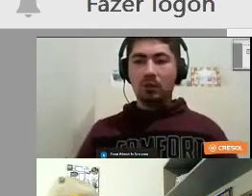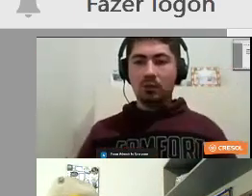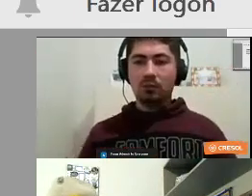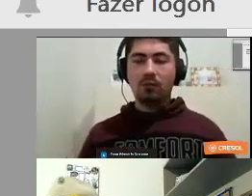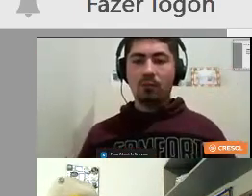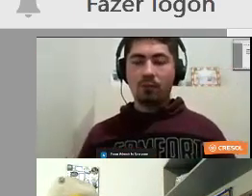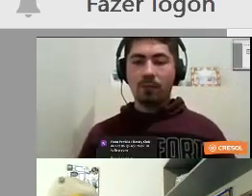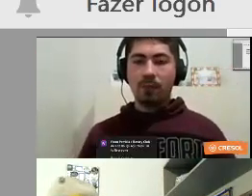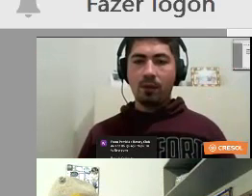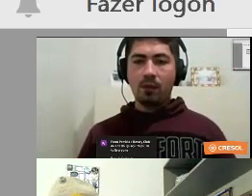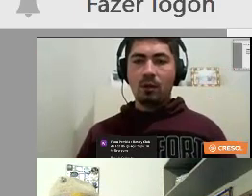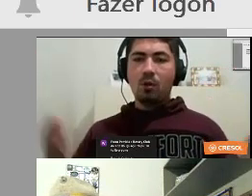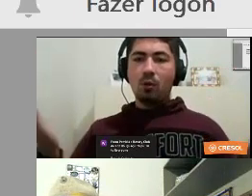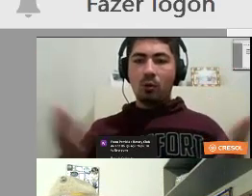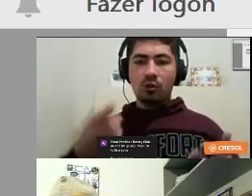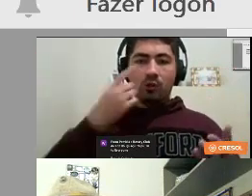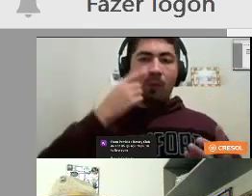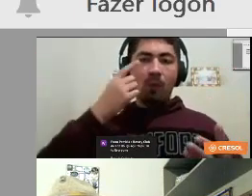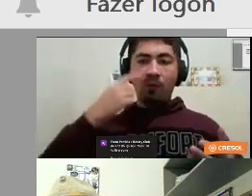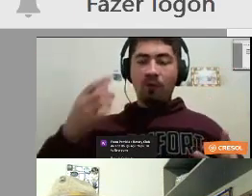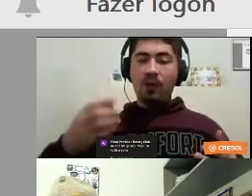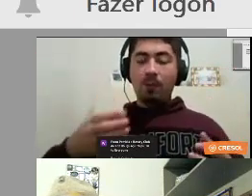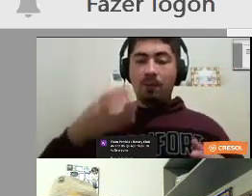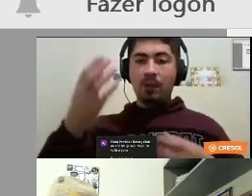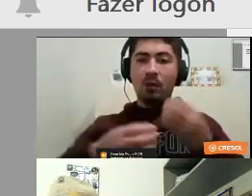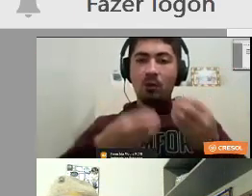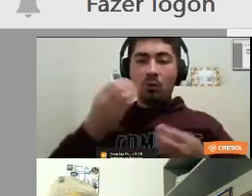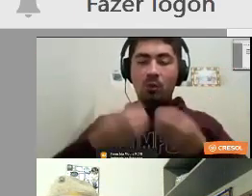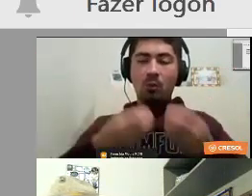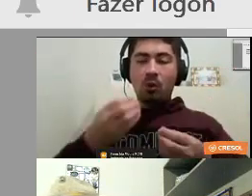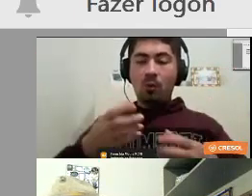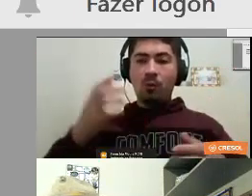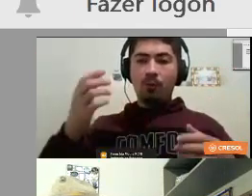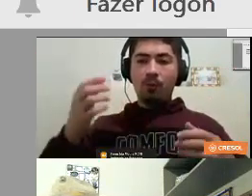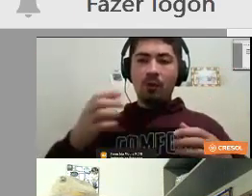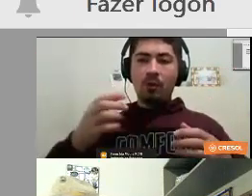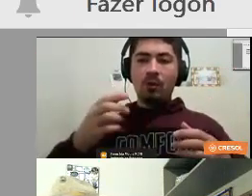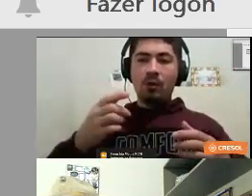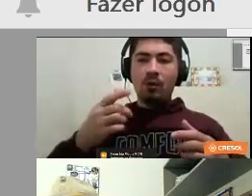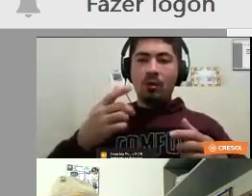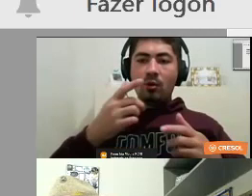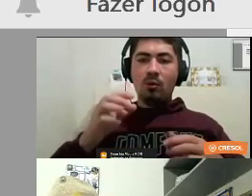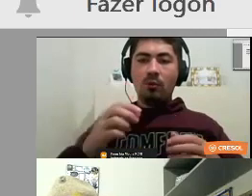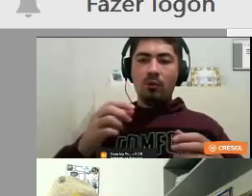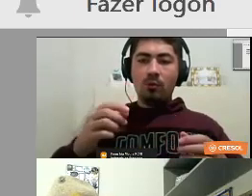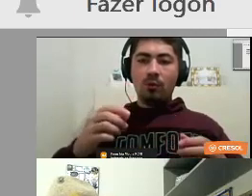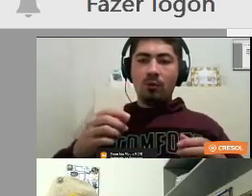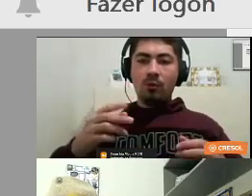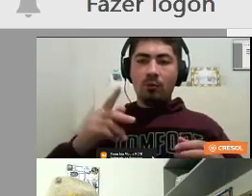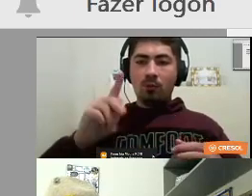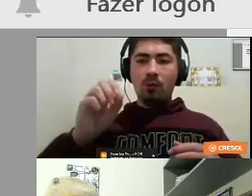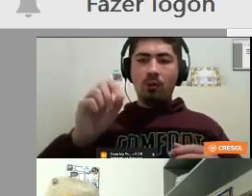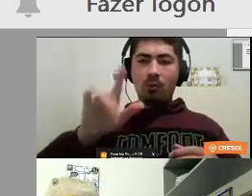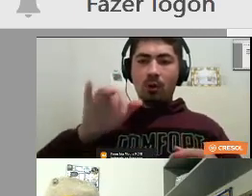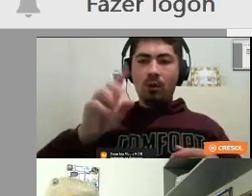andamento do programa Polio Plus, eu vou tentar fazer desde a época que nós começamos com o programa Polio